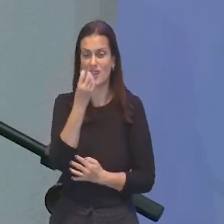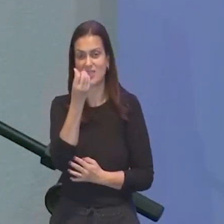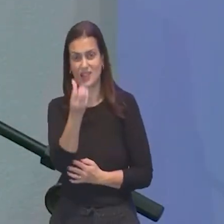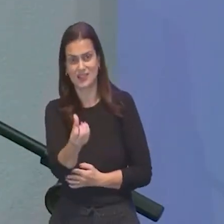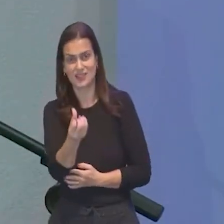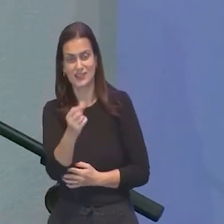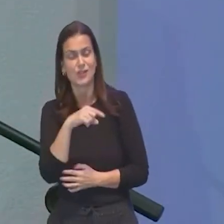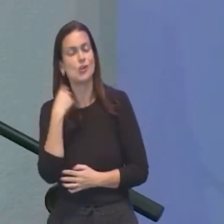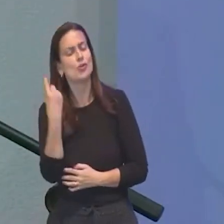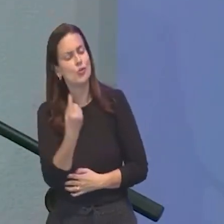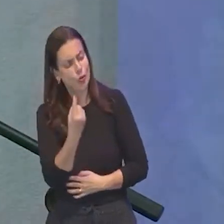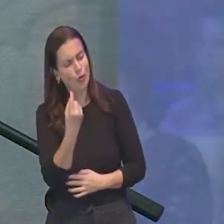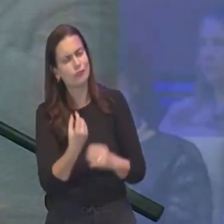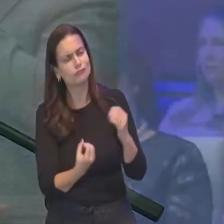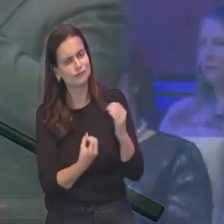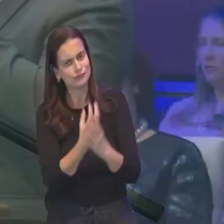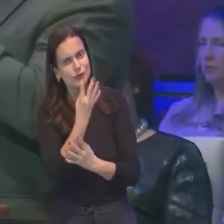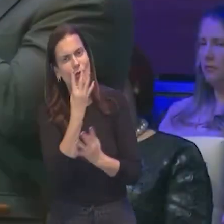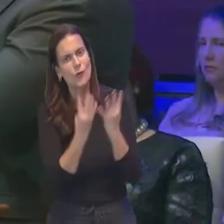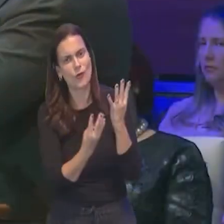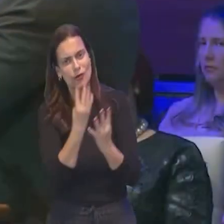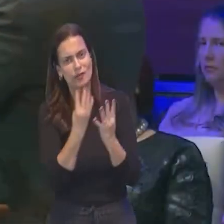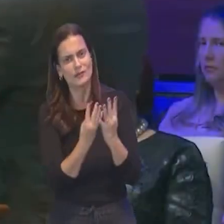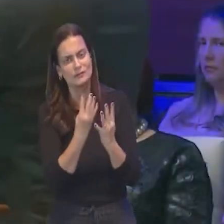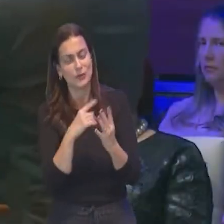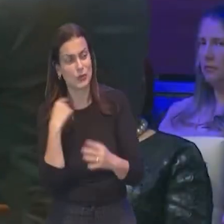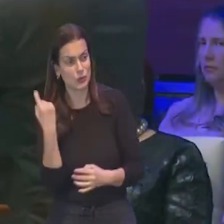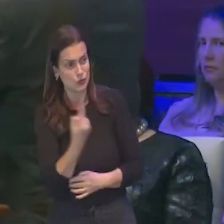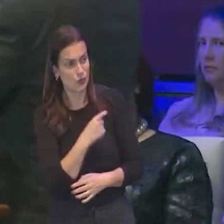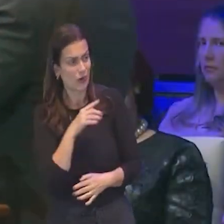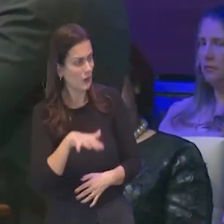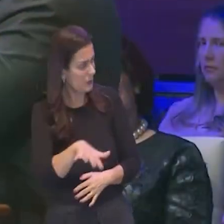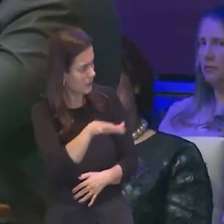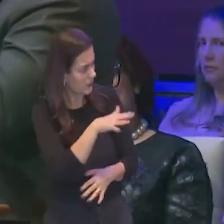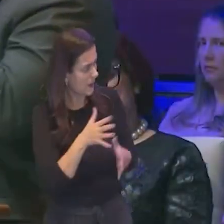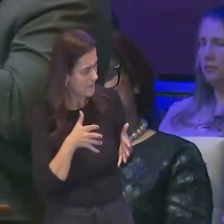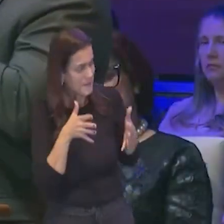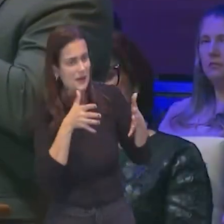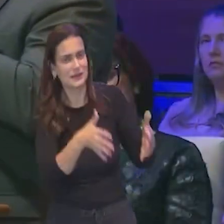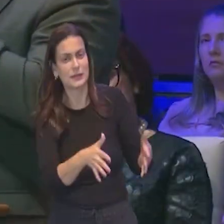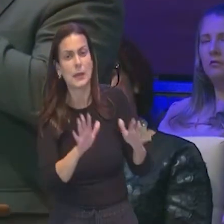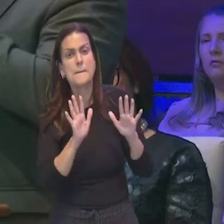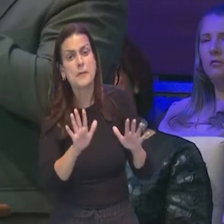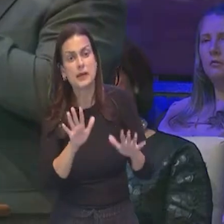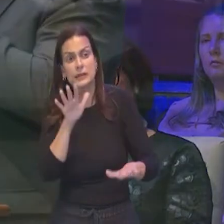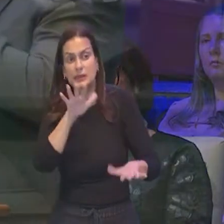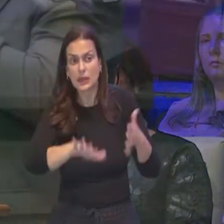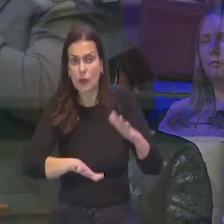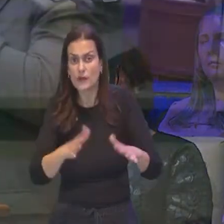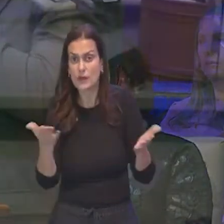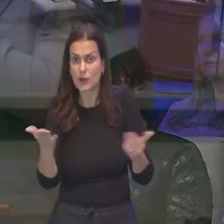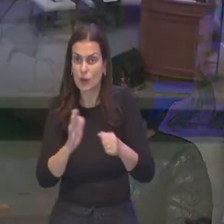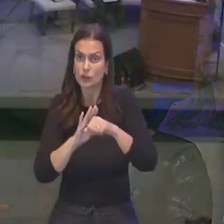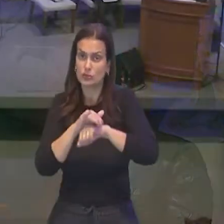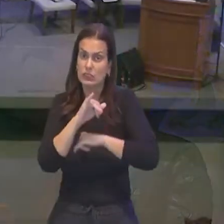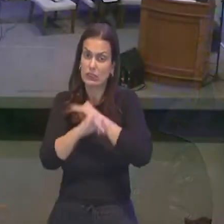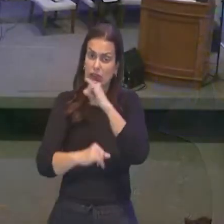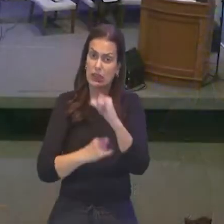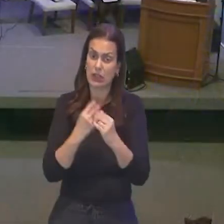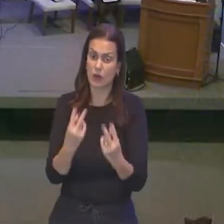louvamos ao Senhor pela existência deste coro. Estamos aqui com todas participando, mas quem sabe alguém pela